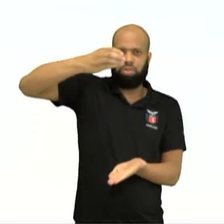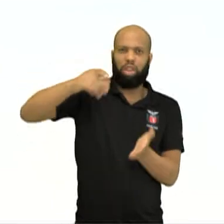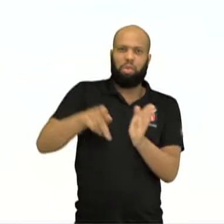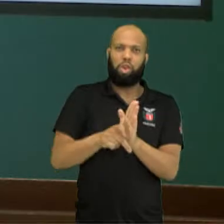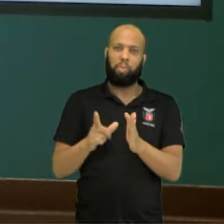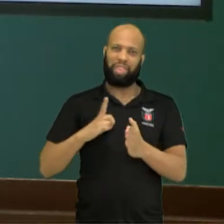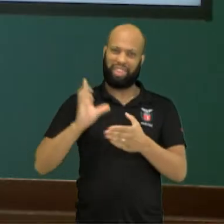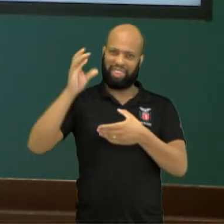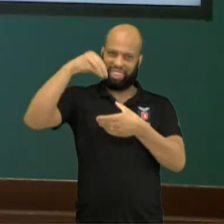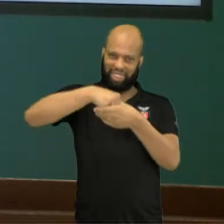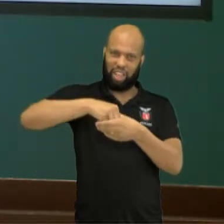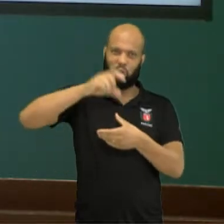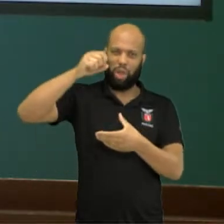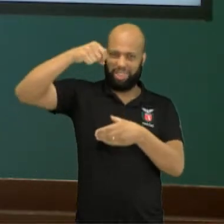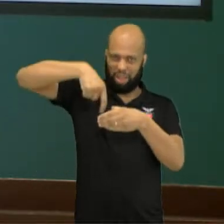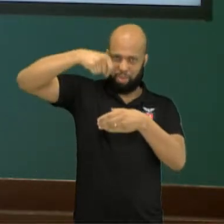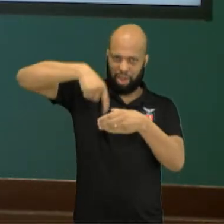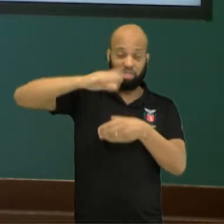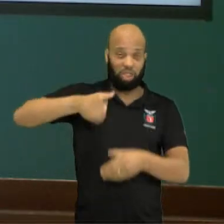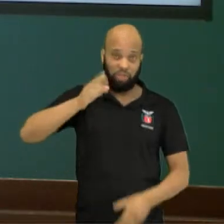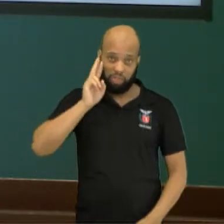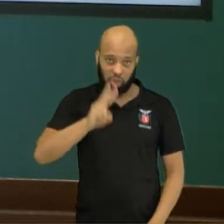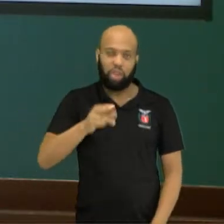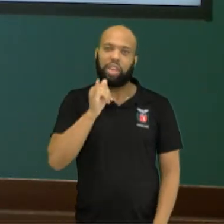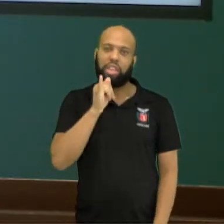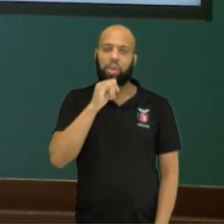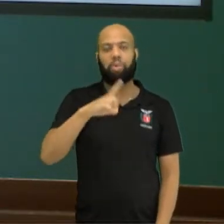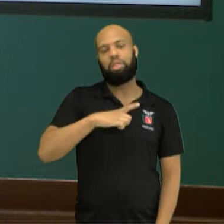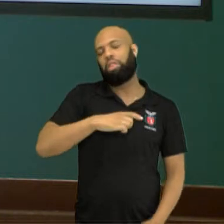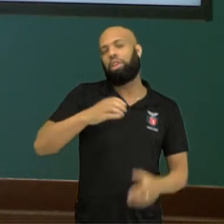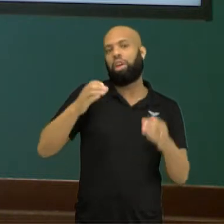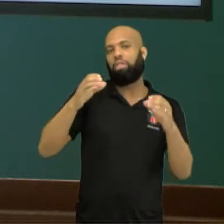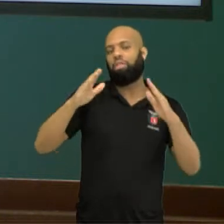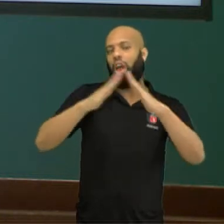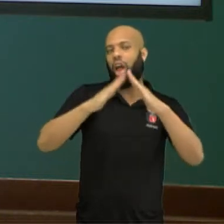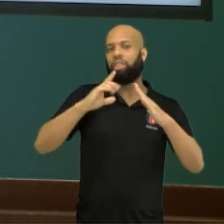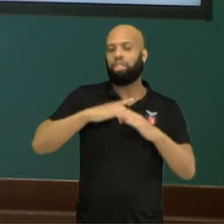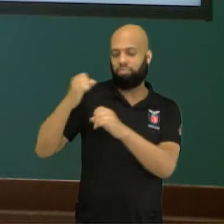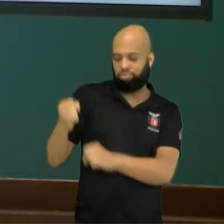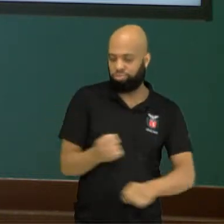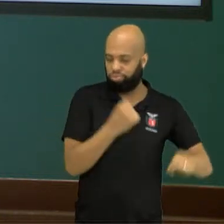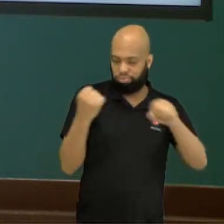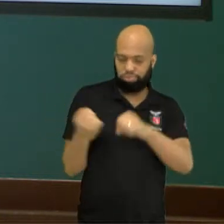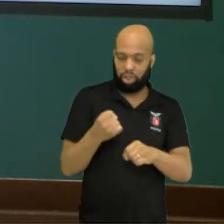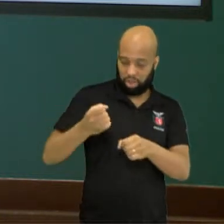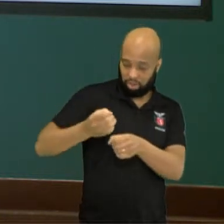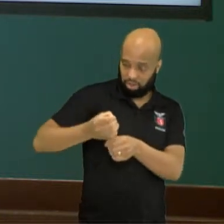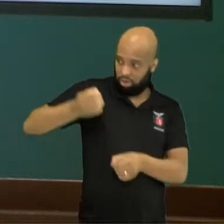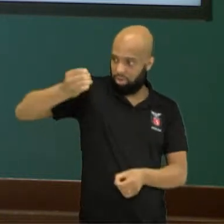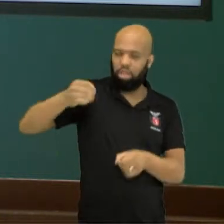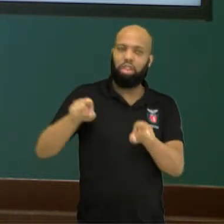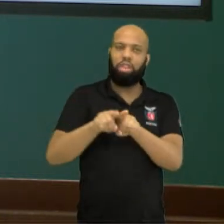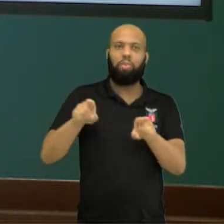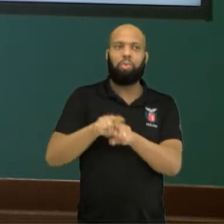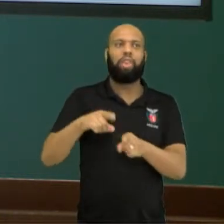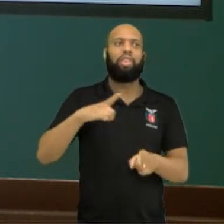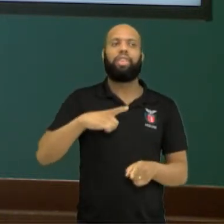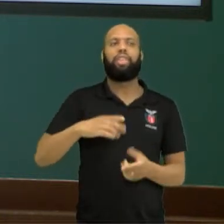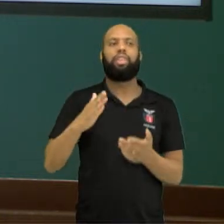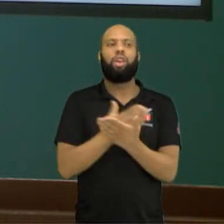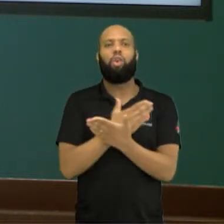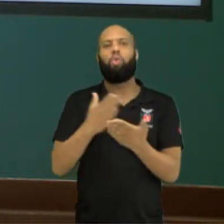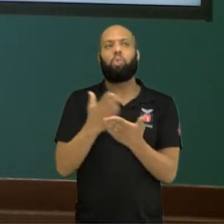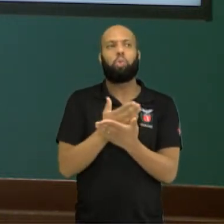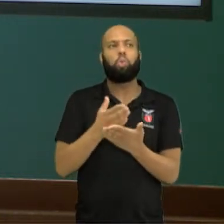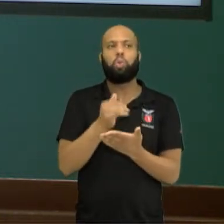a gente tem embalagem, o cabo, por exemplo, de uma vassoura é um formato cilíndrico, uma embalagem, por exemplo, de